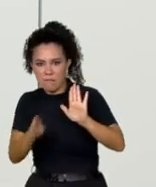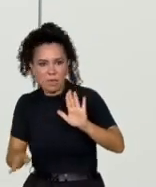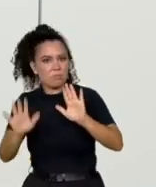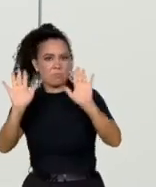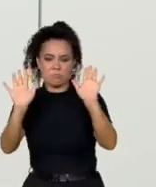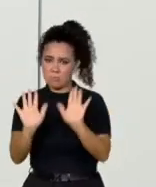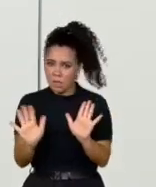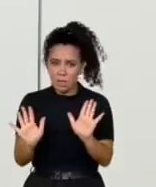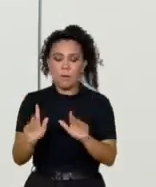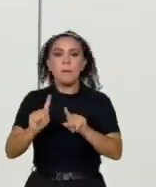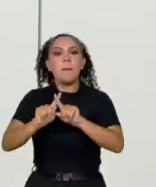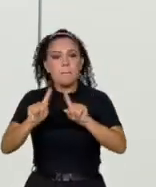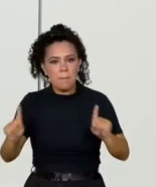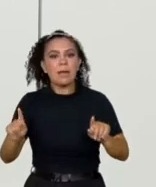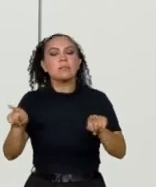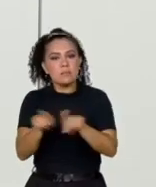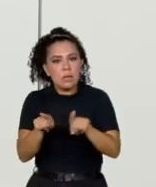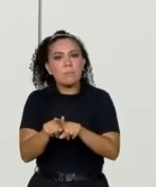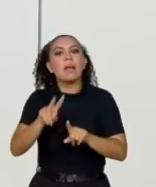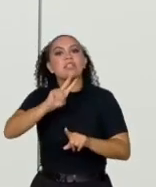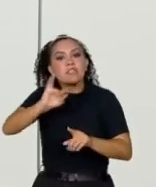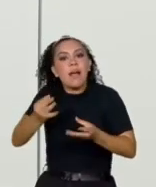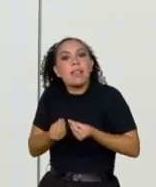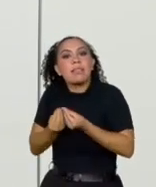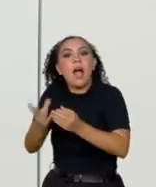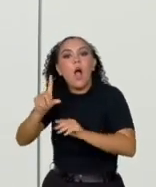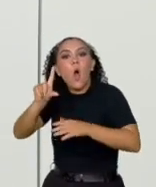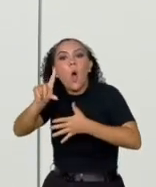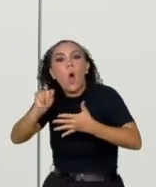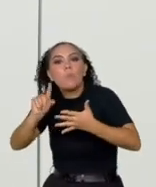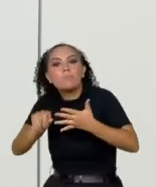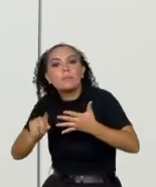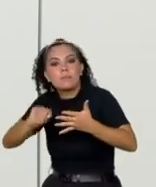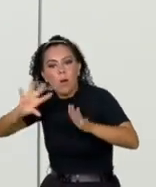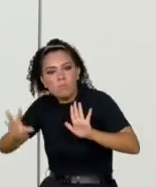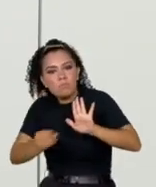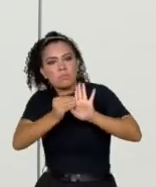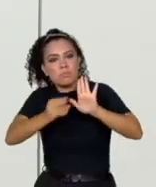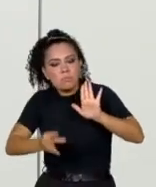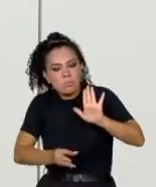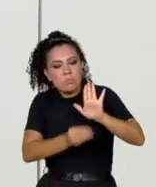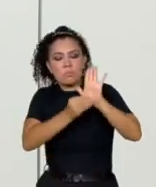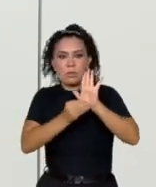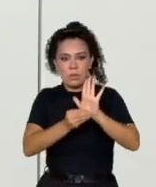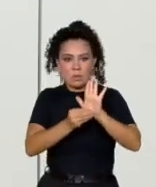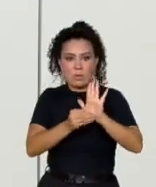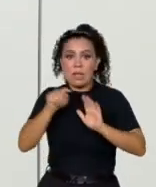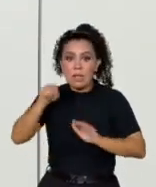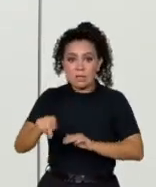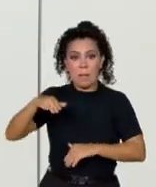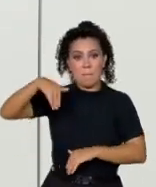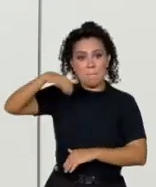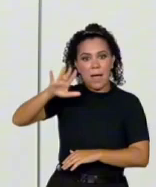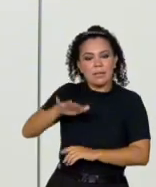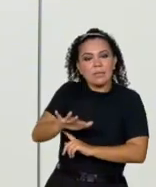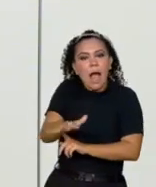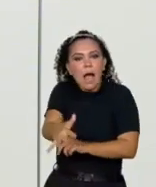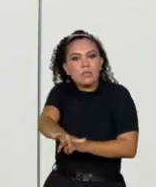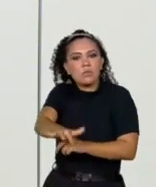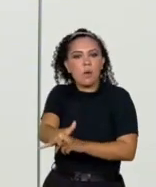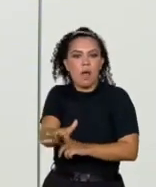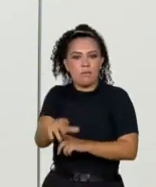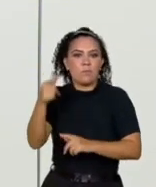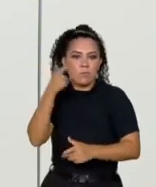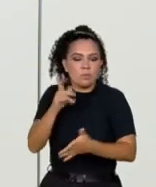sobre isso, como vamos levar a alternativa ao que foi vetado, que no nosso entendimento é muito mais razoável do que foi, o que foi